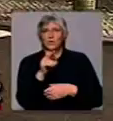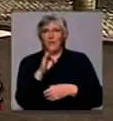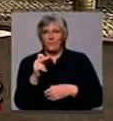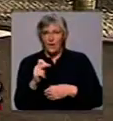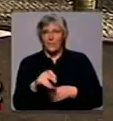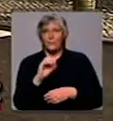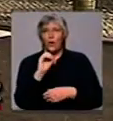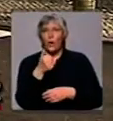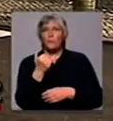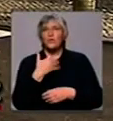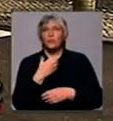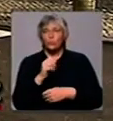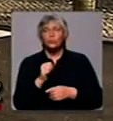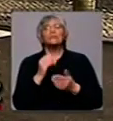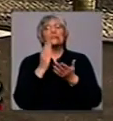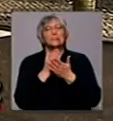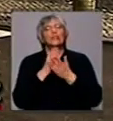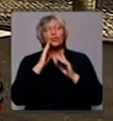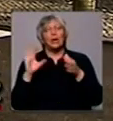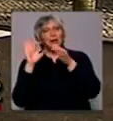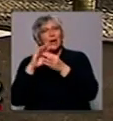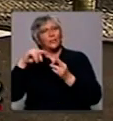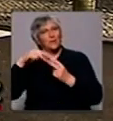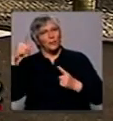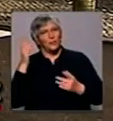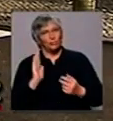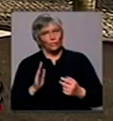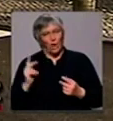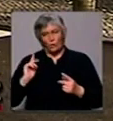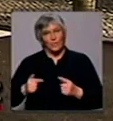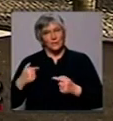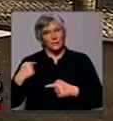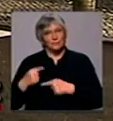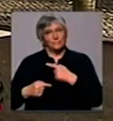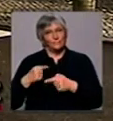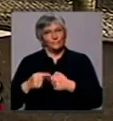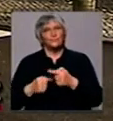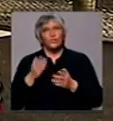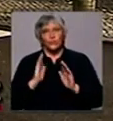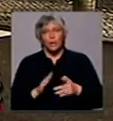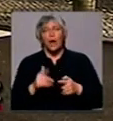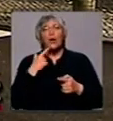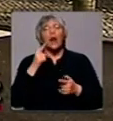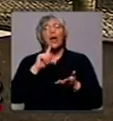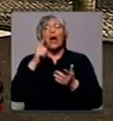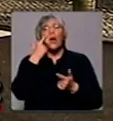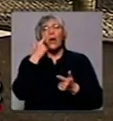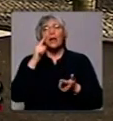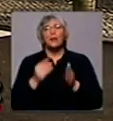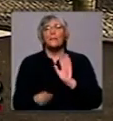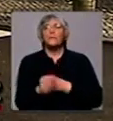que traçaram um caminho municipal. Agora, preparam-se para fazer parte de uma experiência piloto